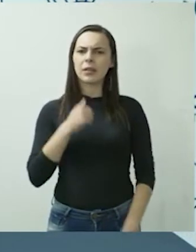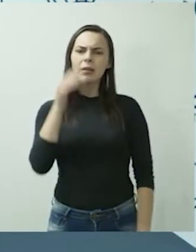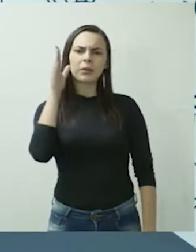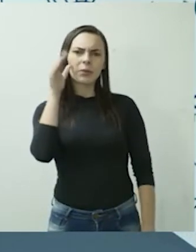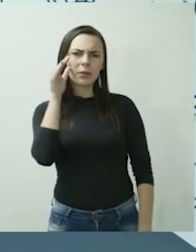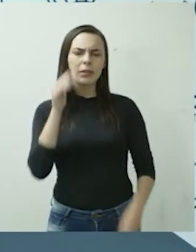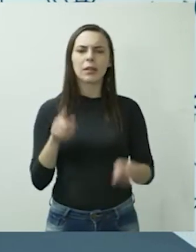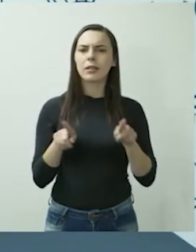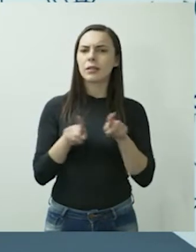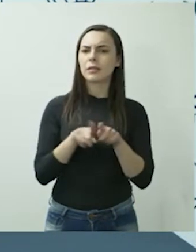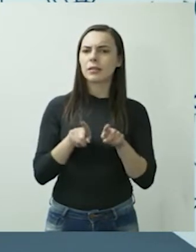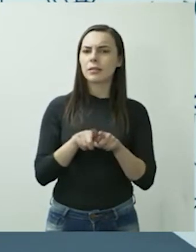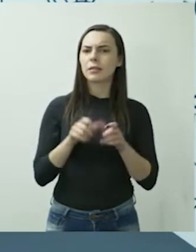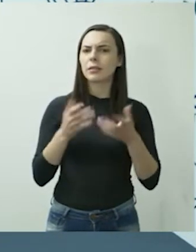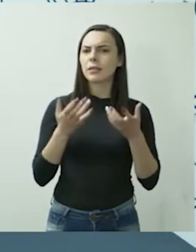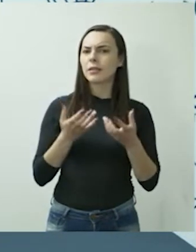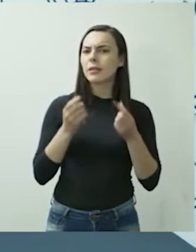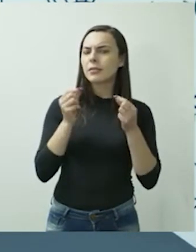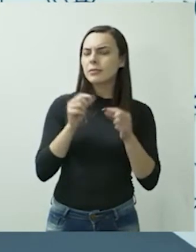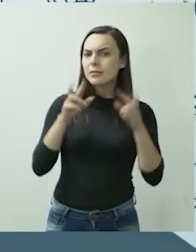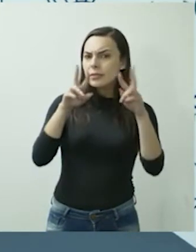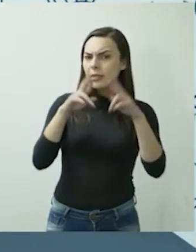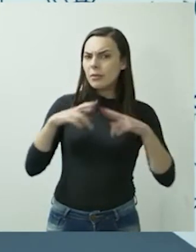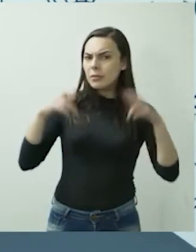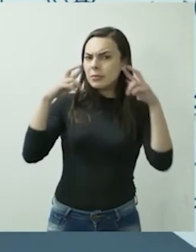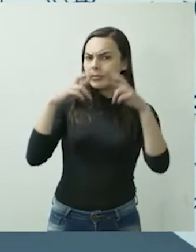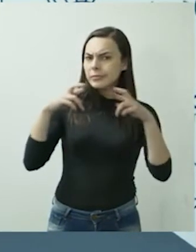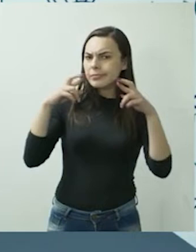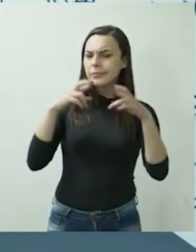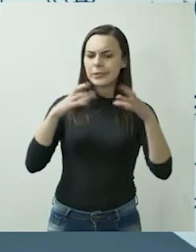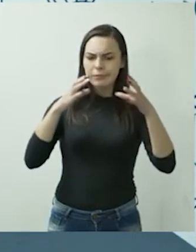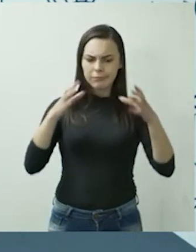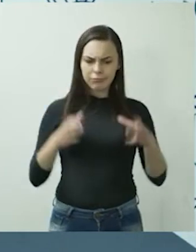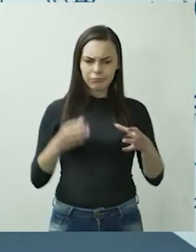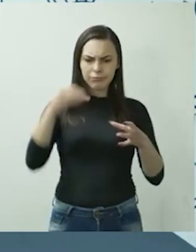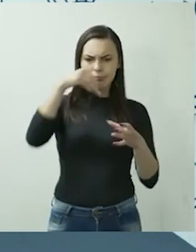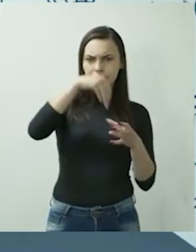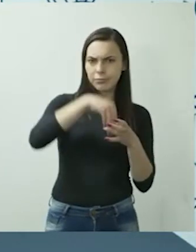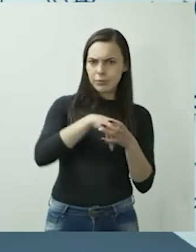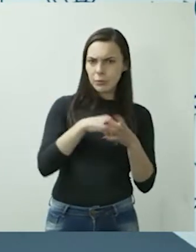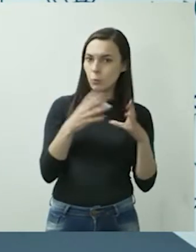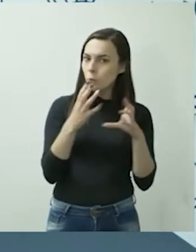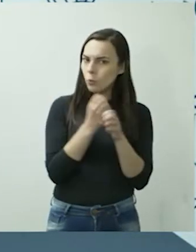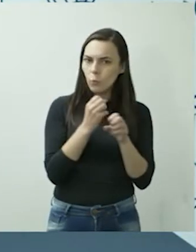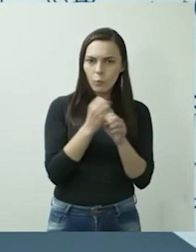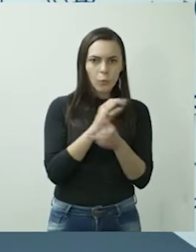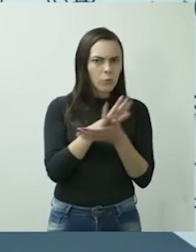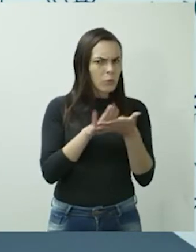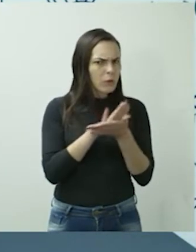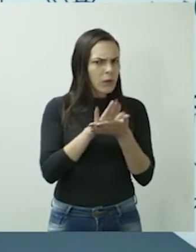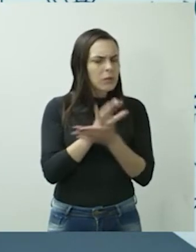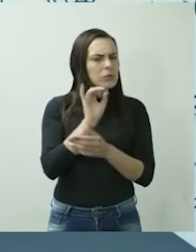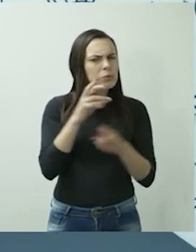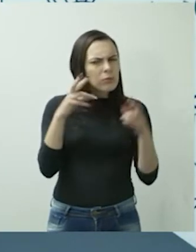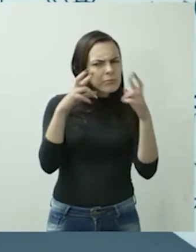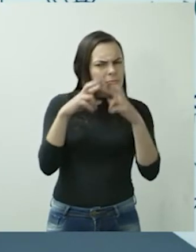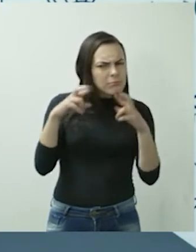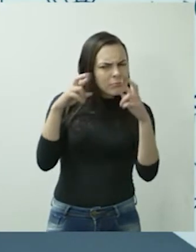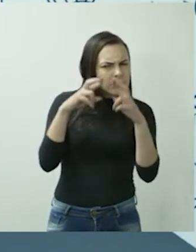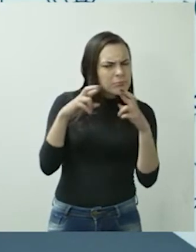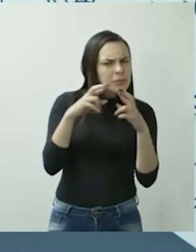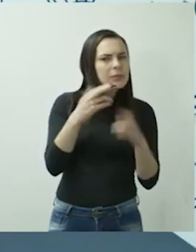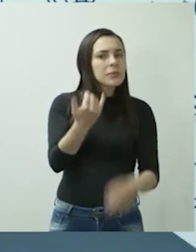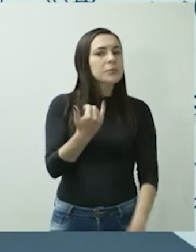da mesma forma agora, observe esse pote. Sem contar, só observando,